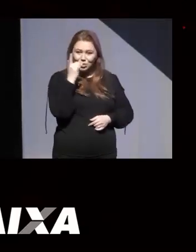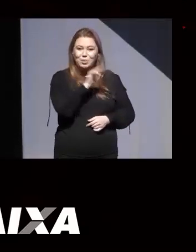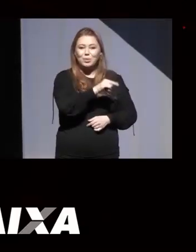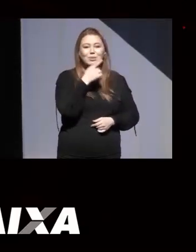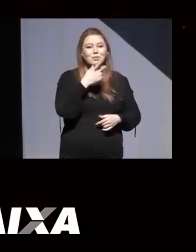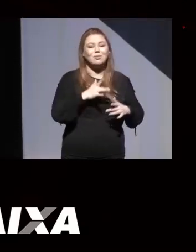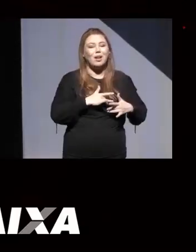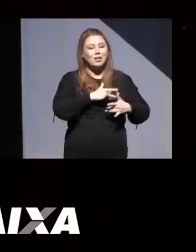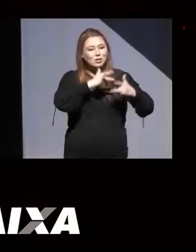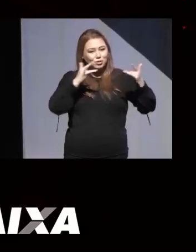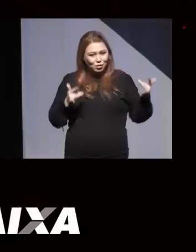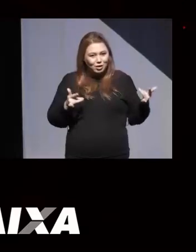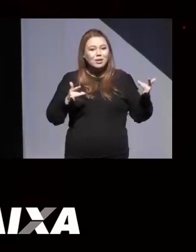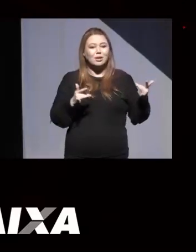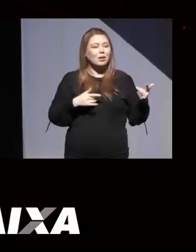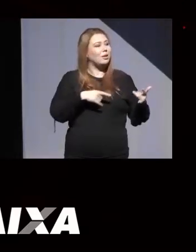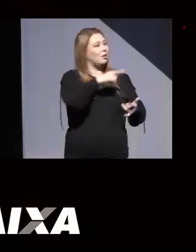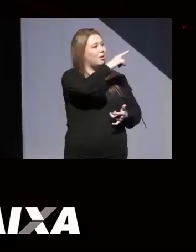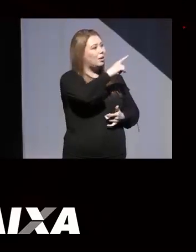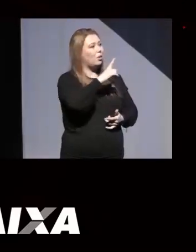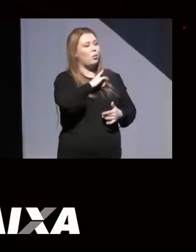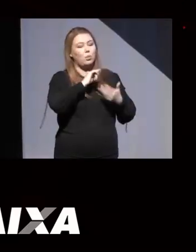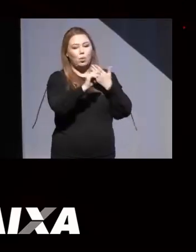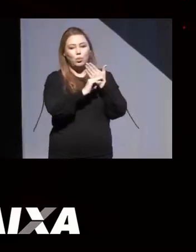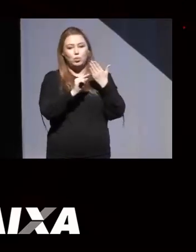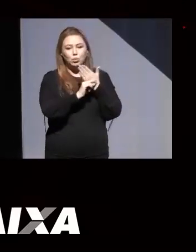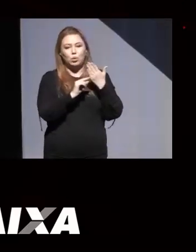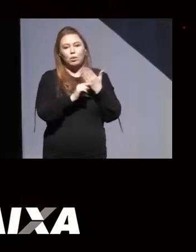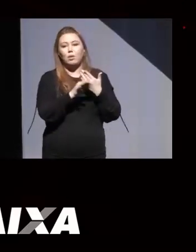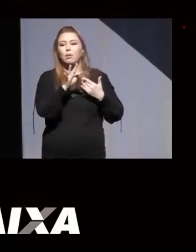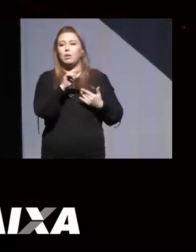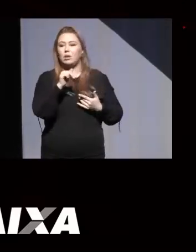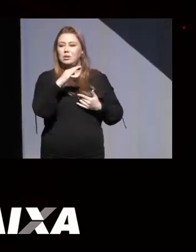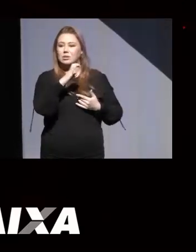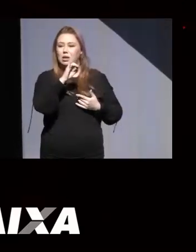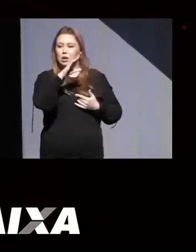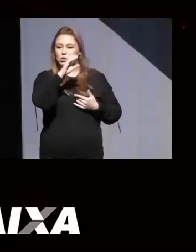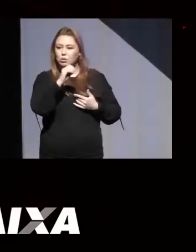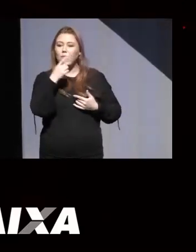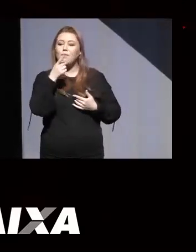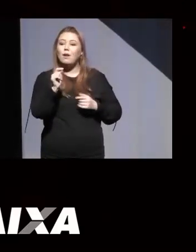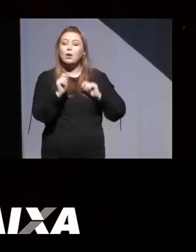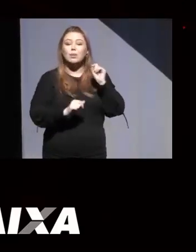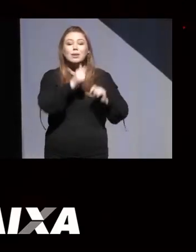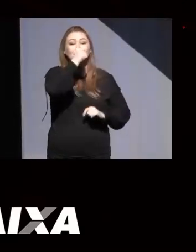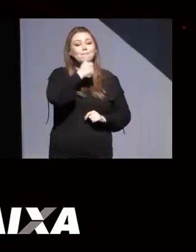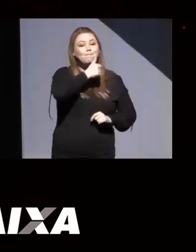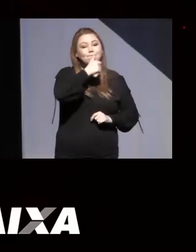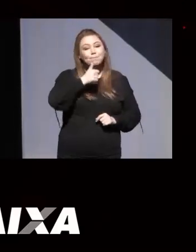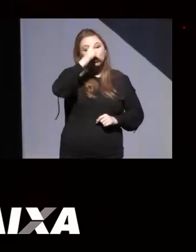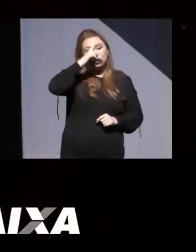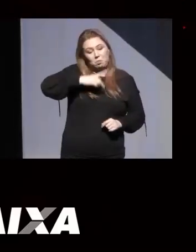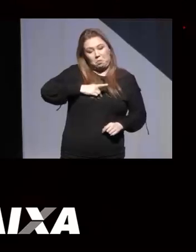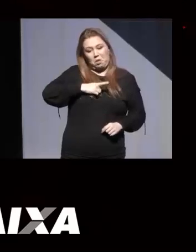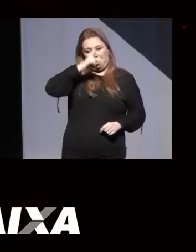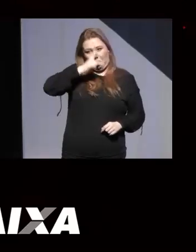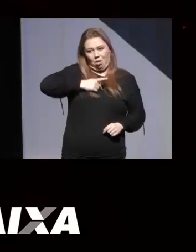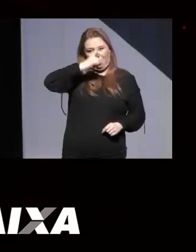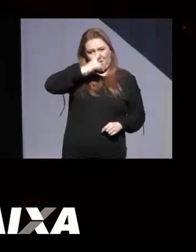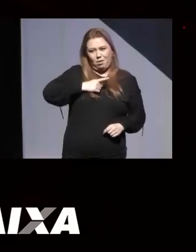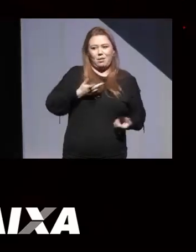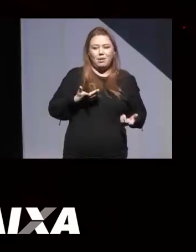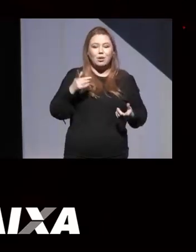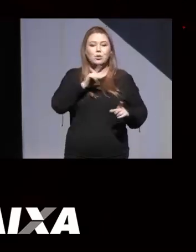solidariedade, o Moschetti fala em solidariedade, ele está falando no sacrifício de um interesse individual e